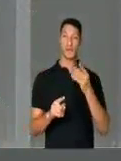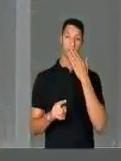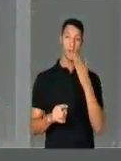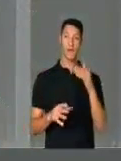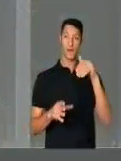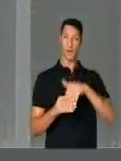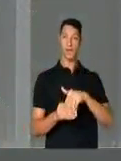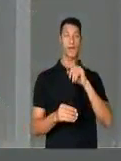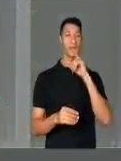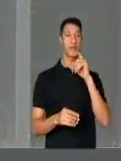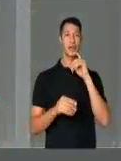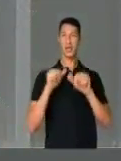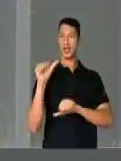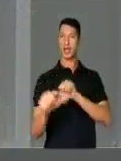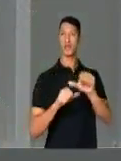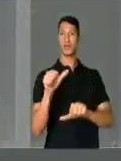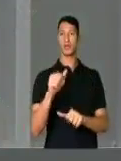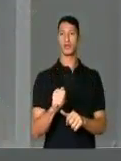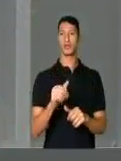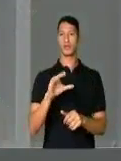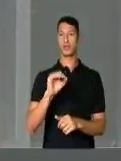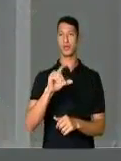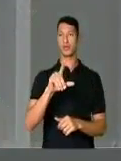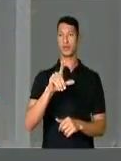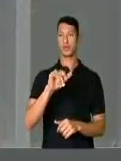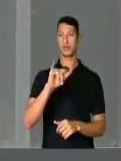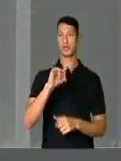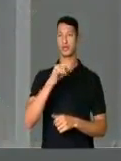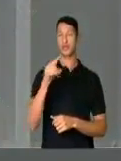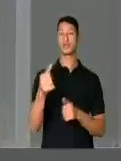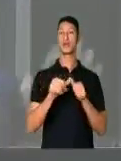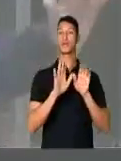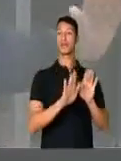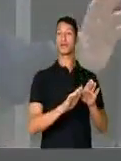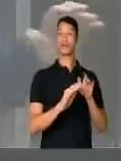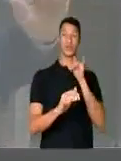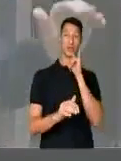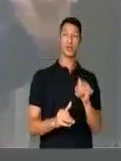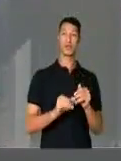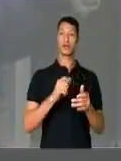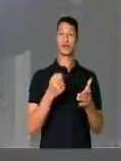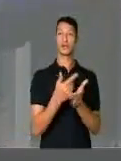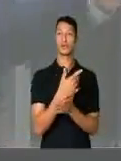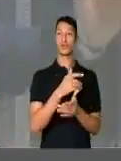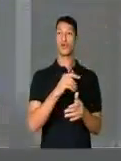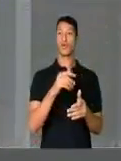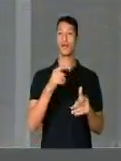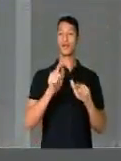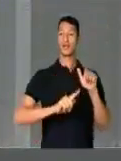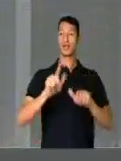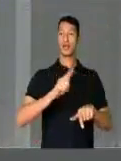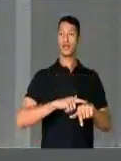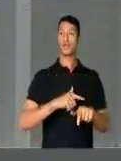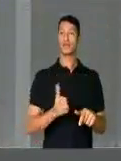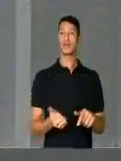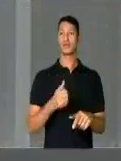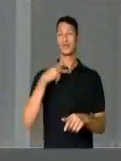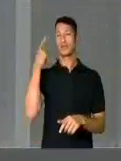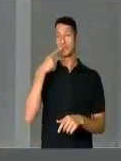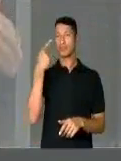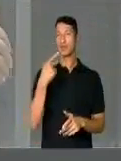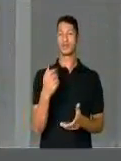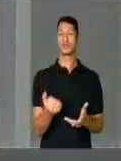a forma de eleger ninguém alterou. As coligações estão aí. A denúncia de compra de tempo de televisão,